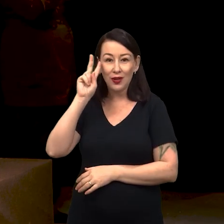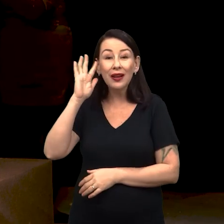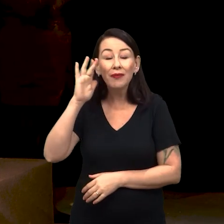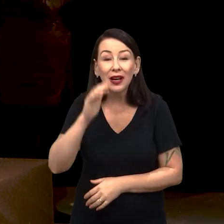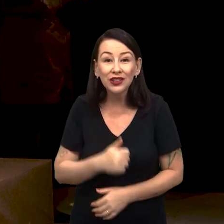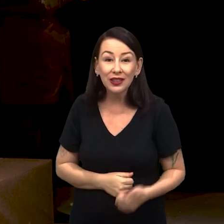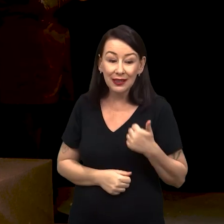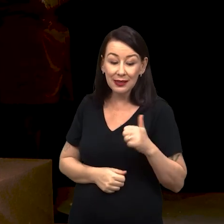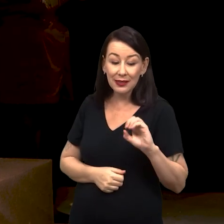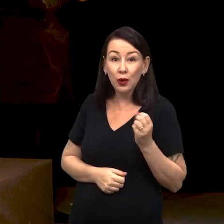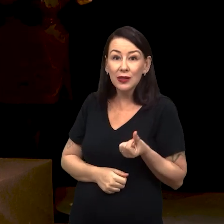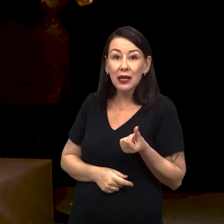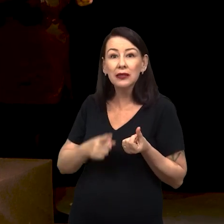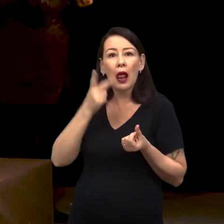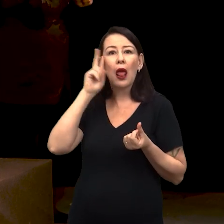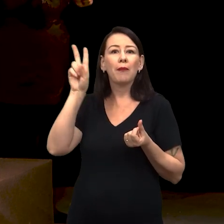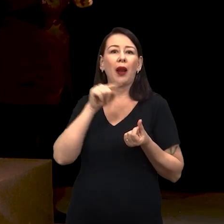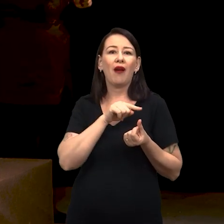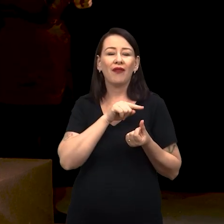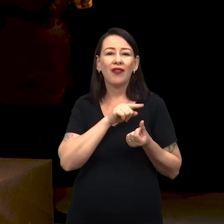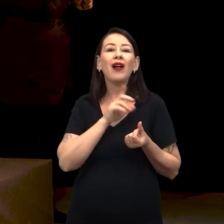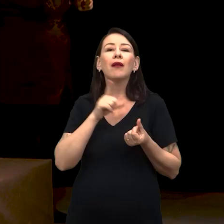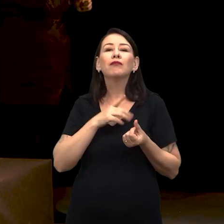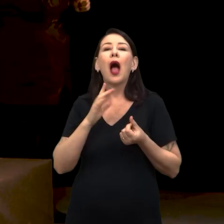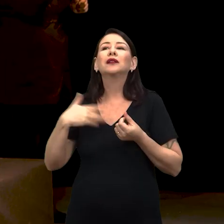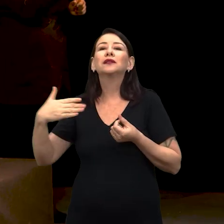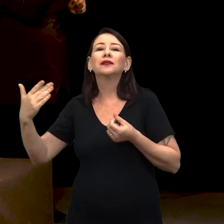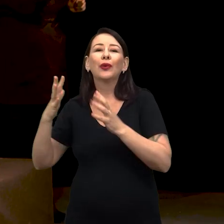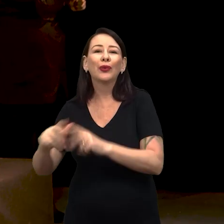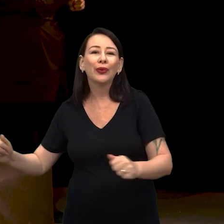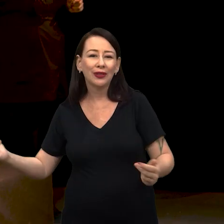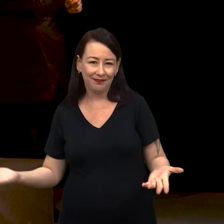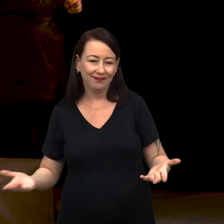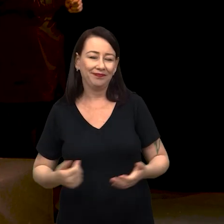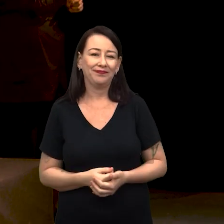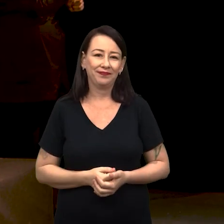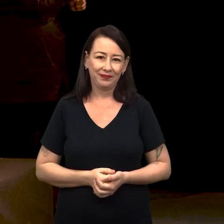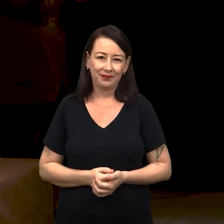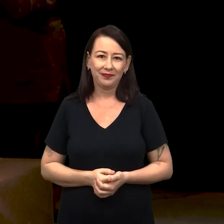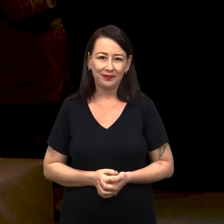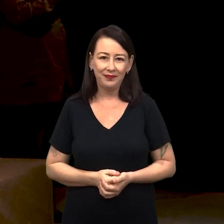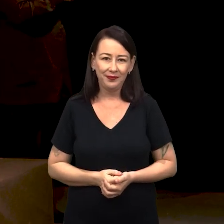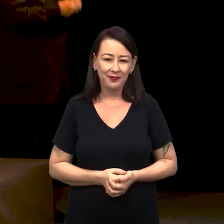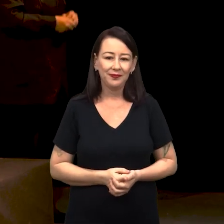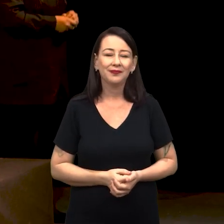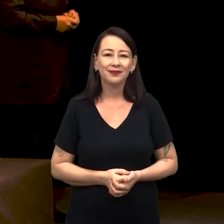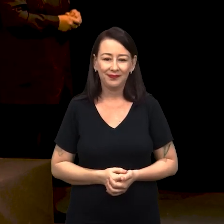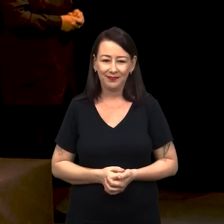Imagina 106 que ela ainda guardava na memória. Deve ter muita cantiga por aí, né?